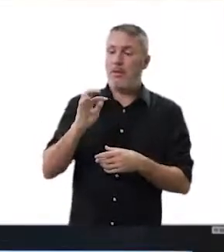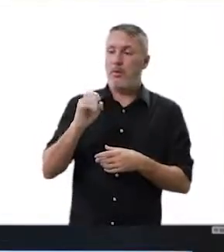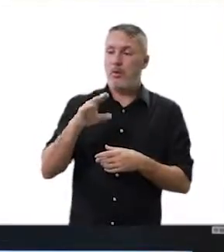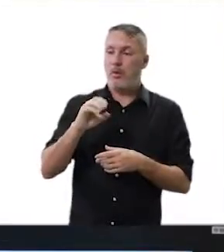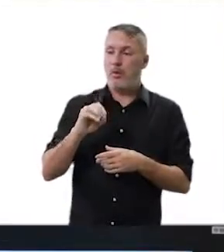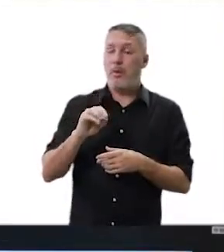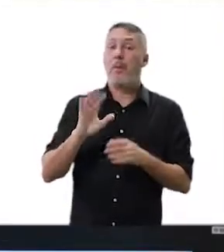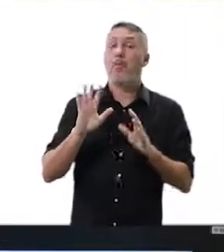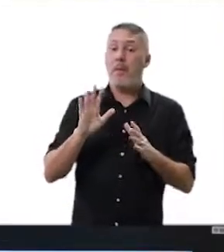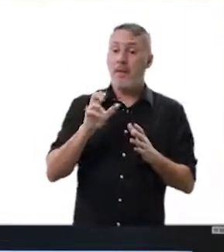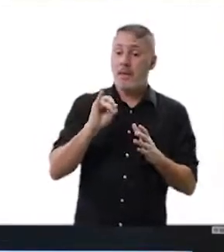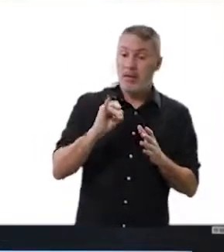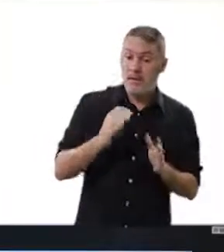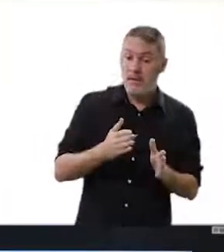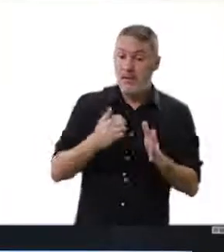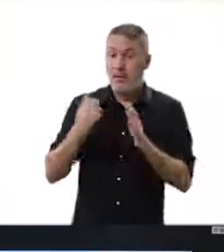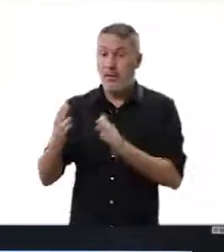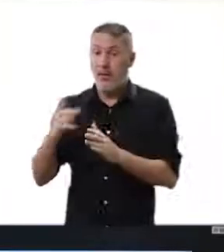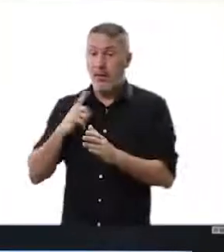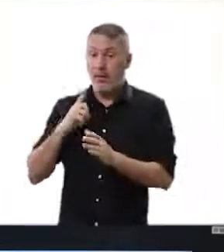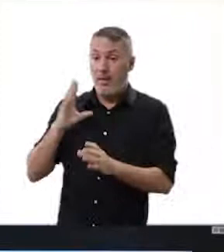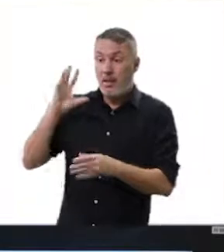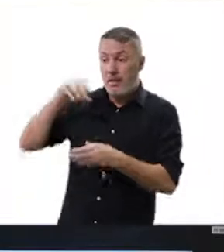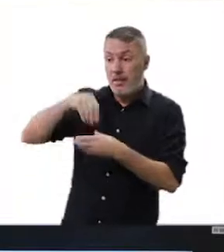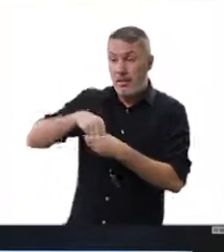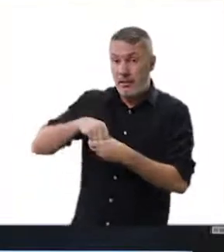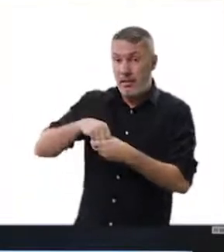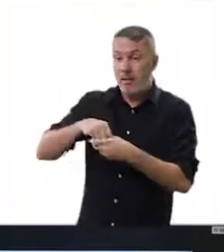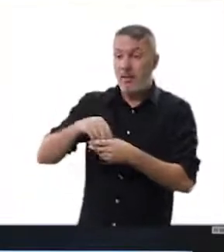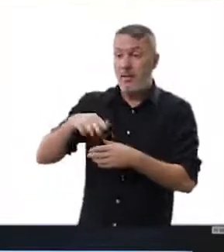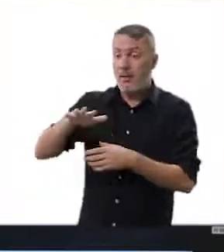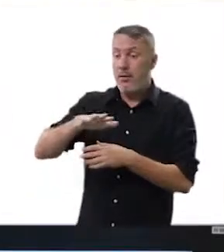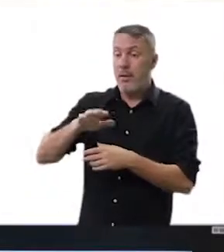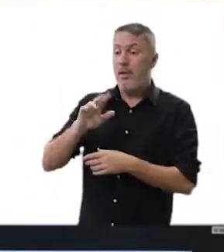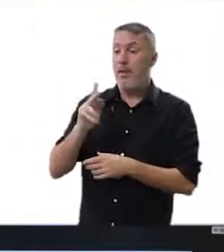mais concentrada do que a solução.